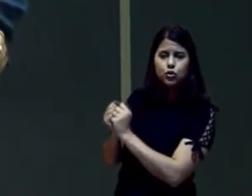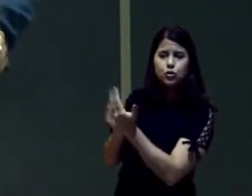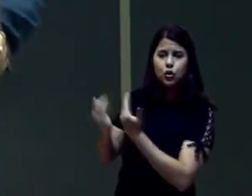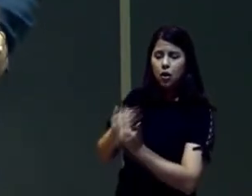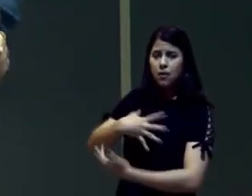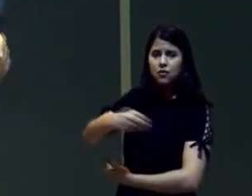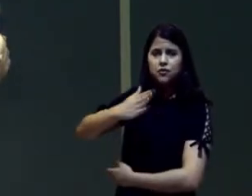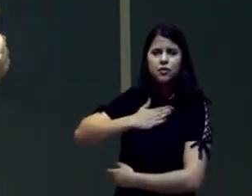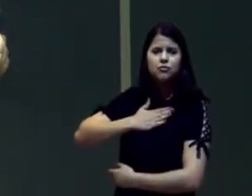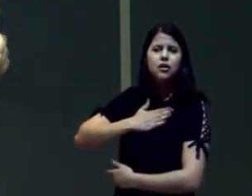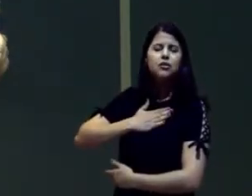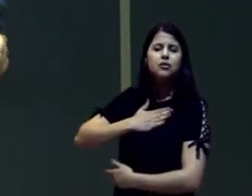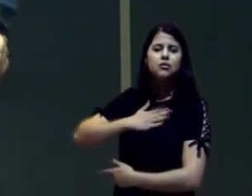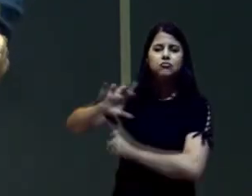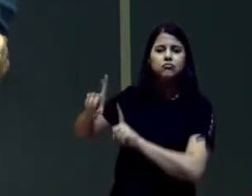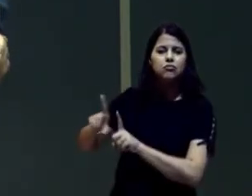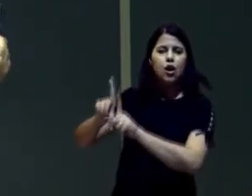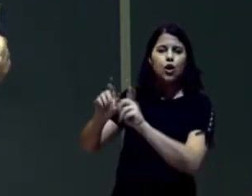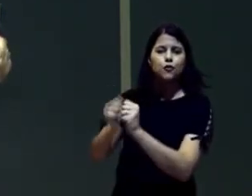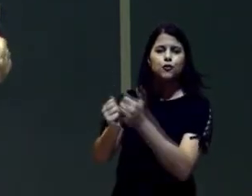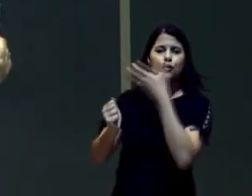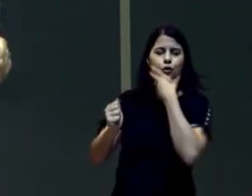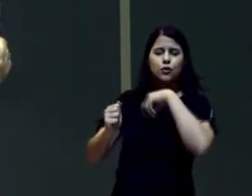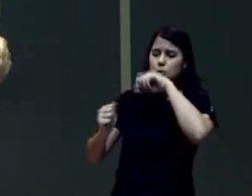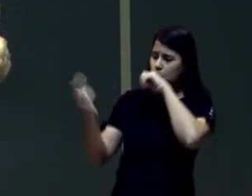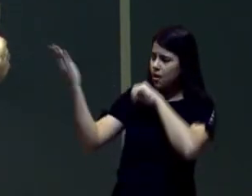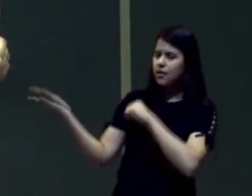filho trabalha ao lado do seu pai.